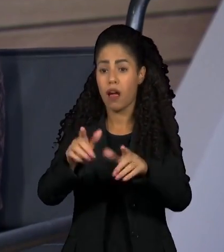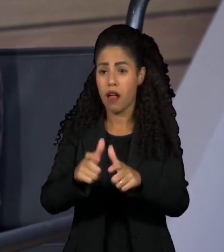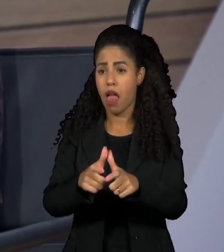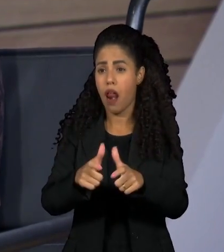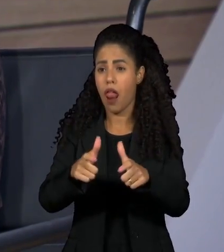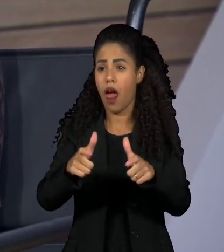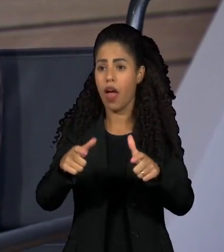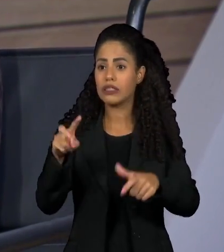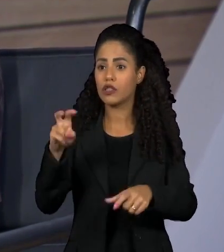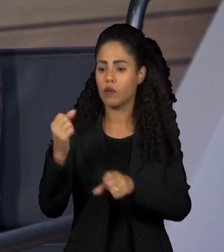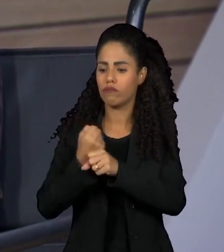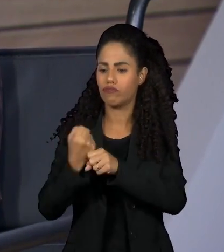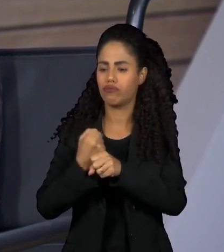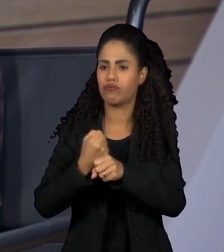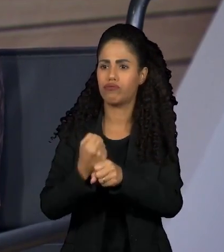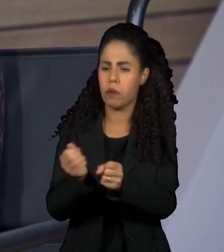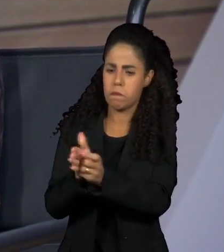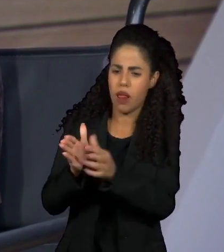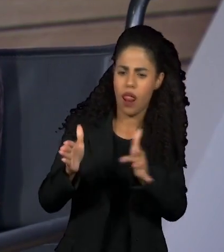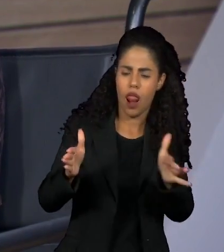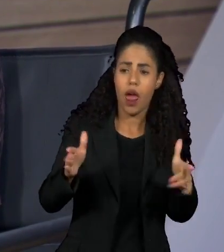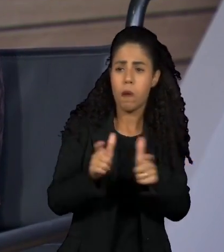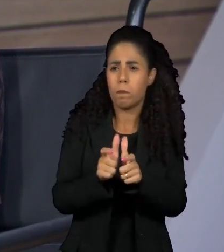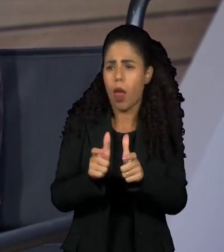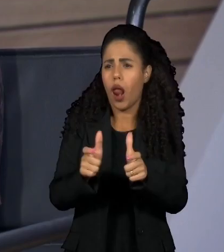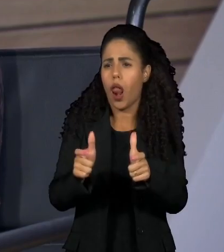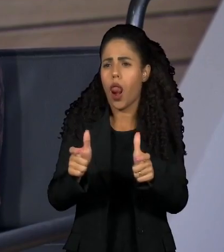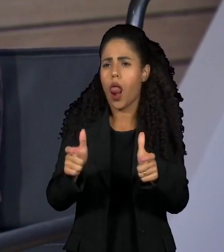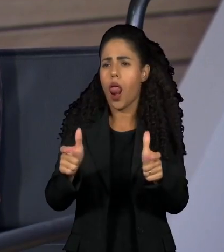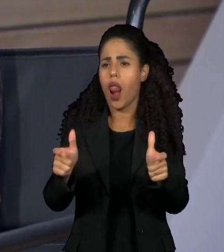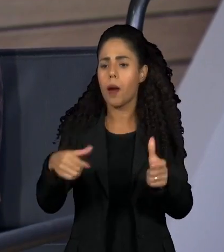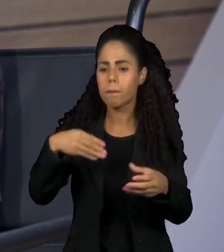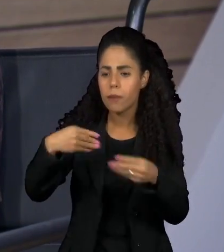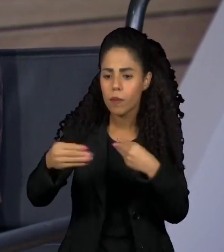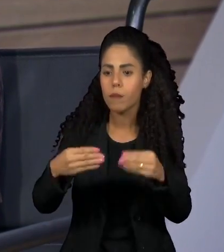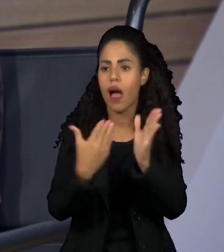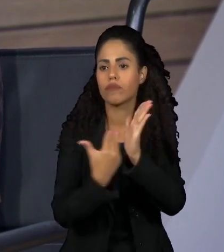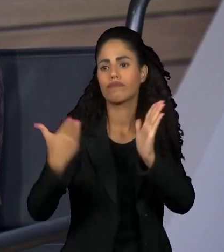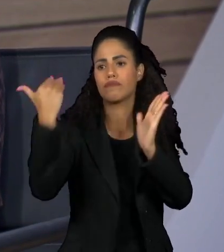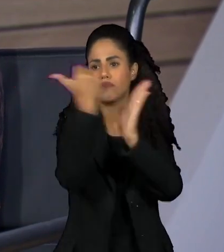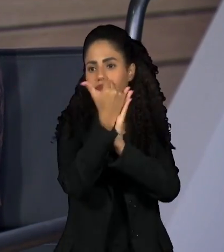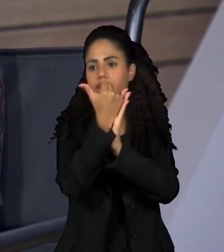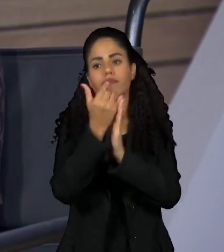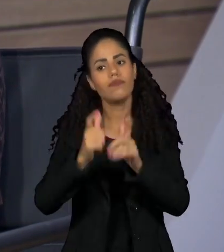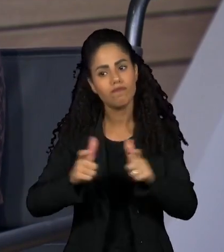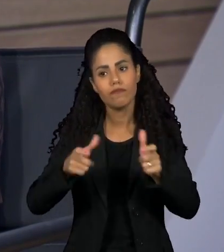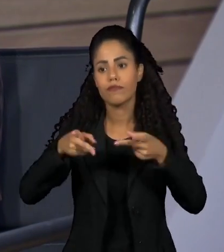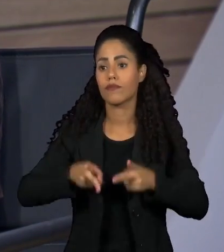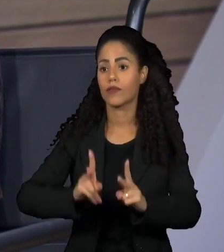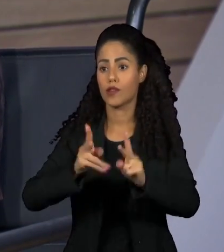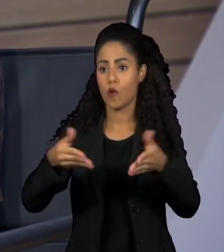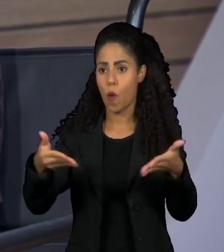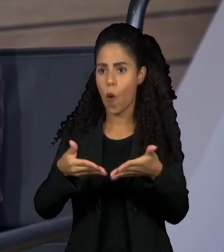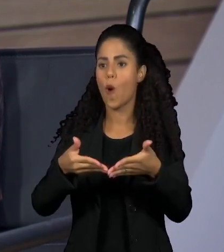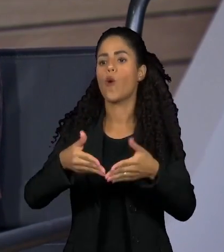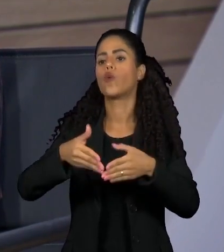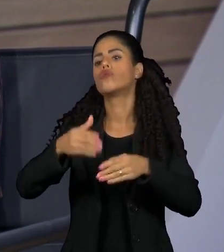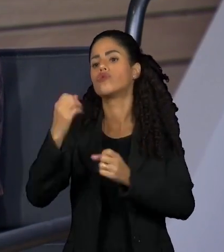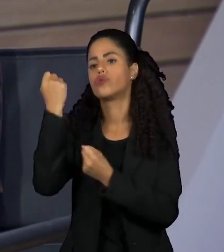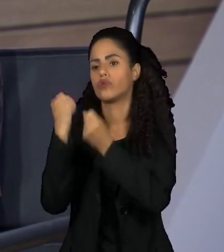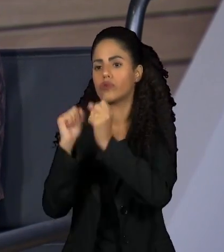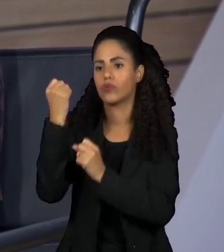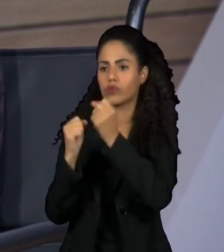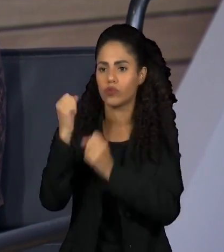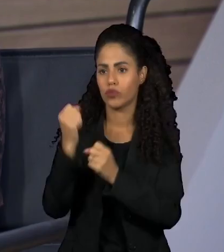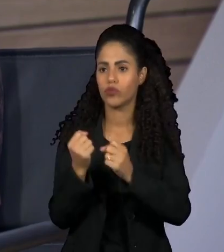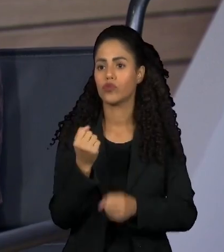nos 50 anos, vai continuar aumentando, as previsões são que continue aumentando bastante. Hoje se produz 840